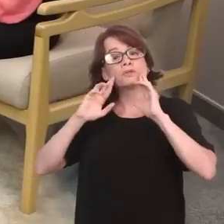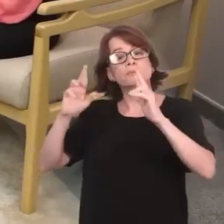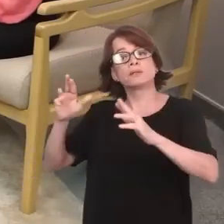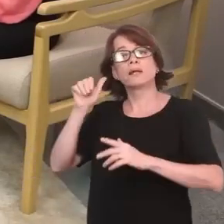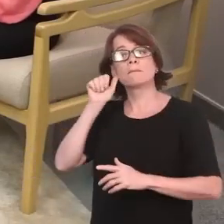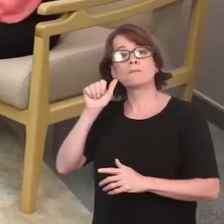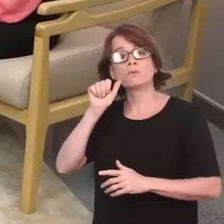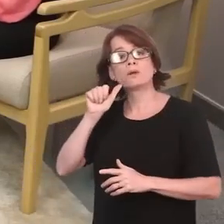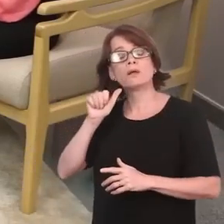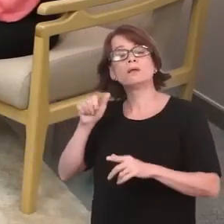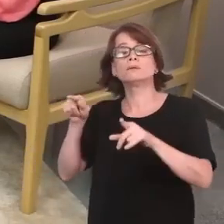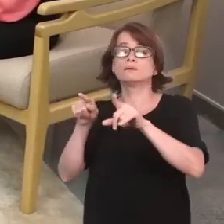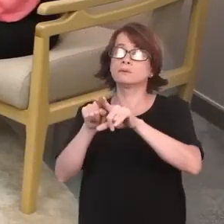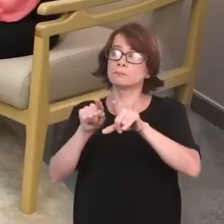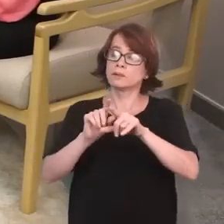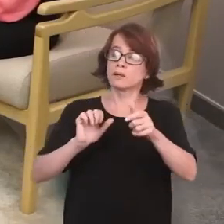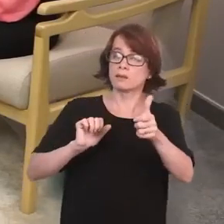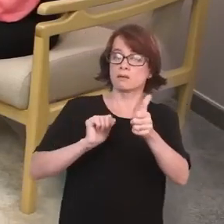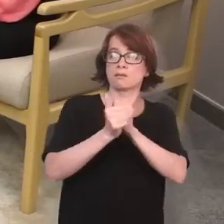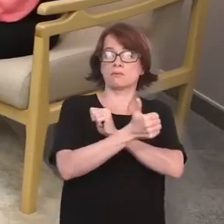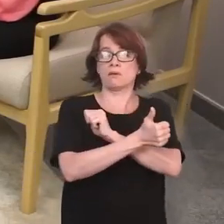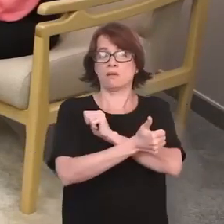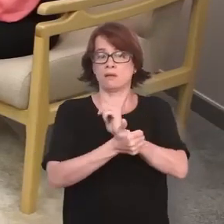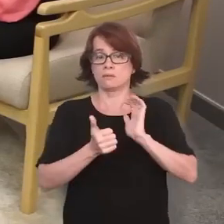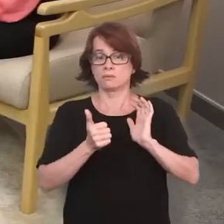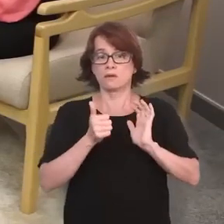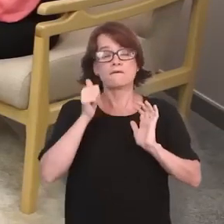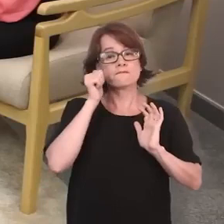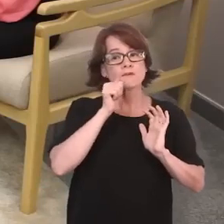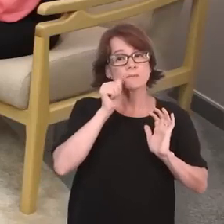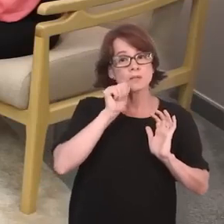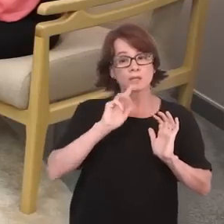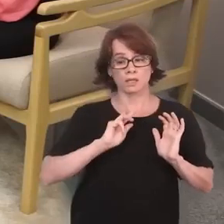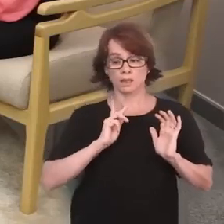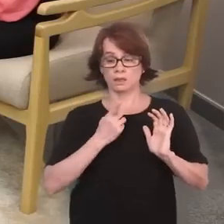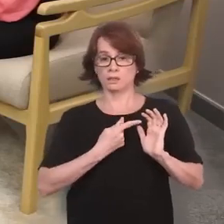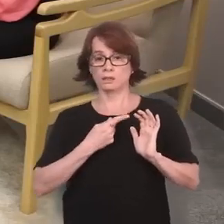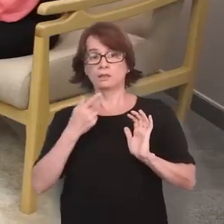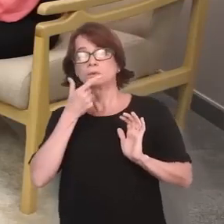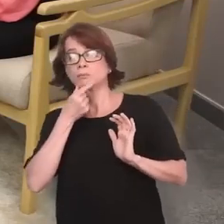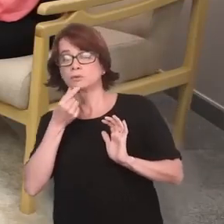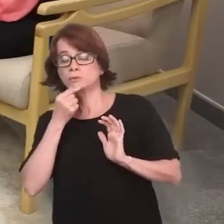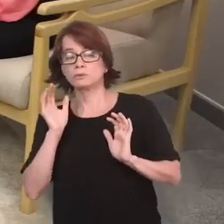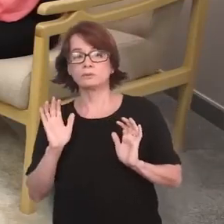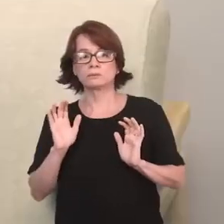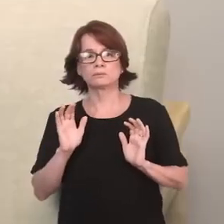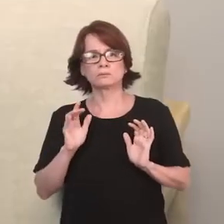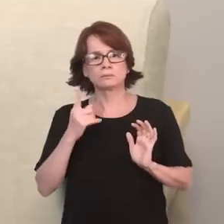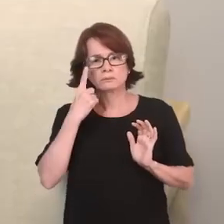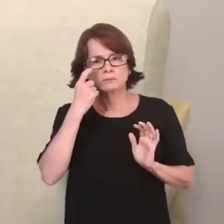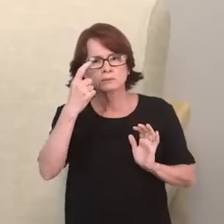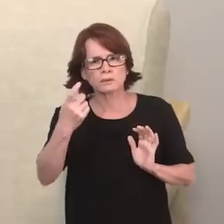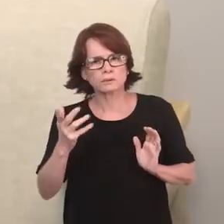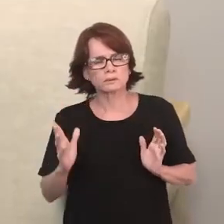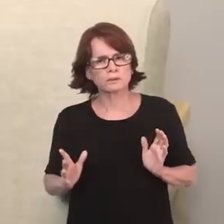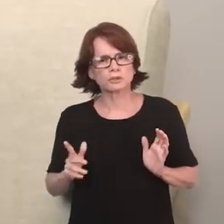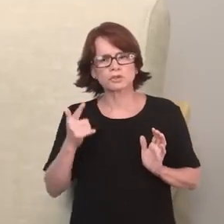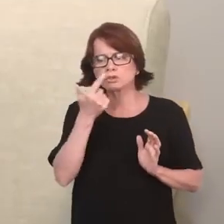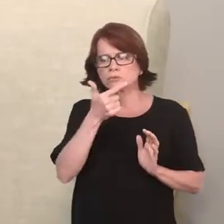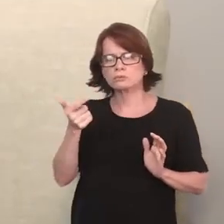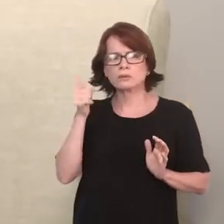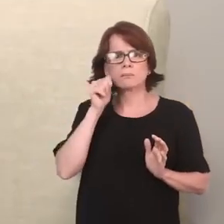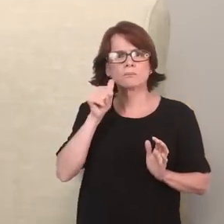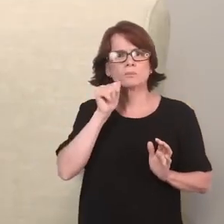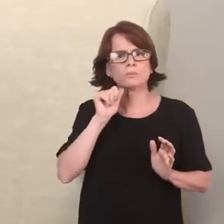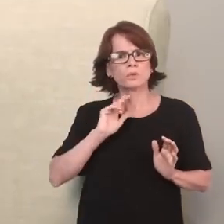as mulheres, os atletas, as atletas femininas, trans e os masculinos. Porque é interessante que não